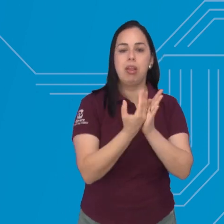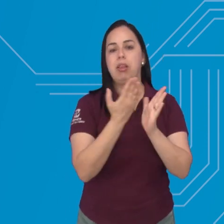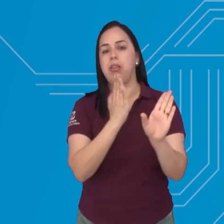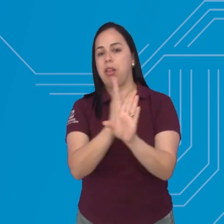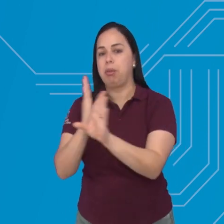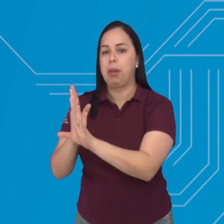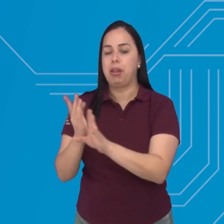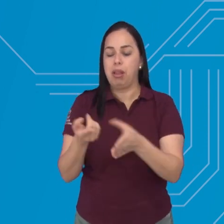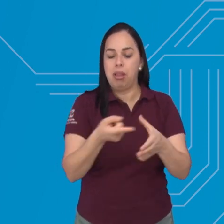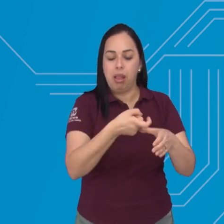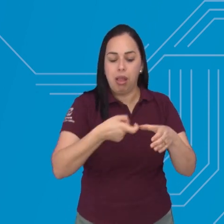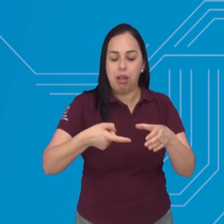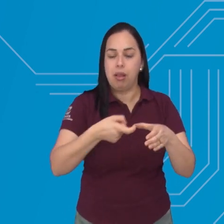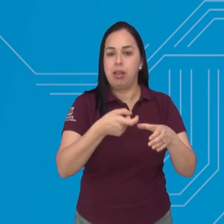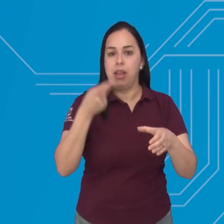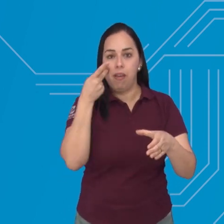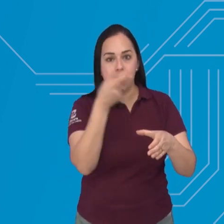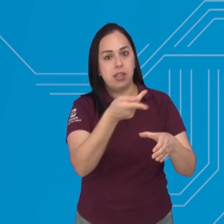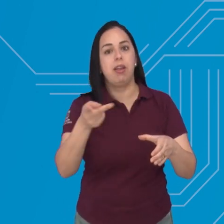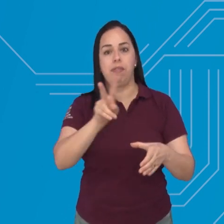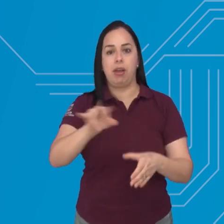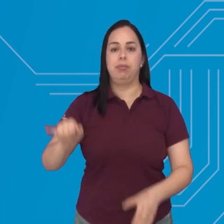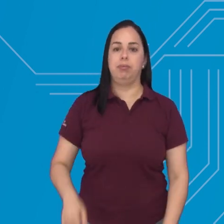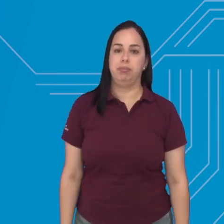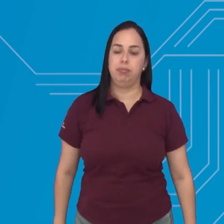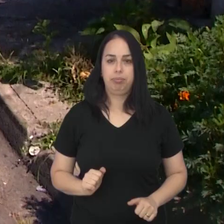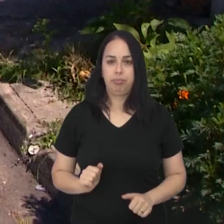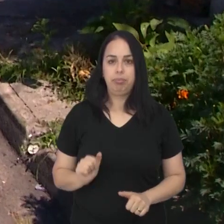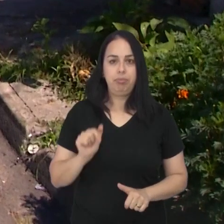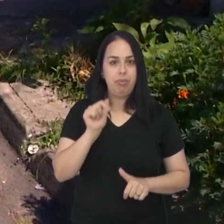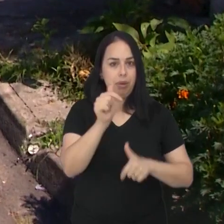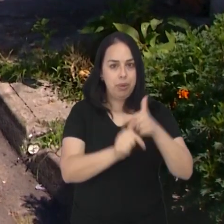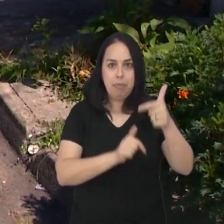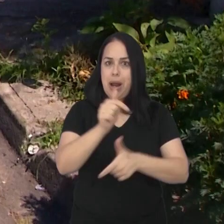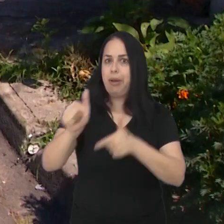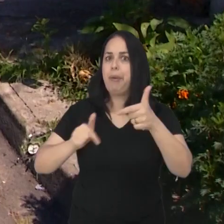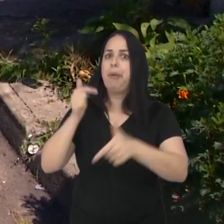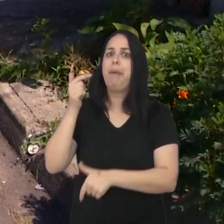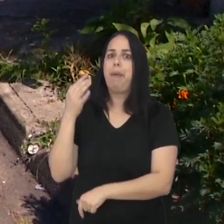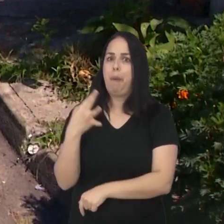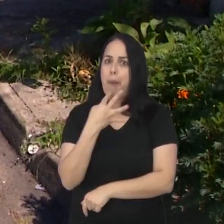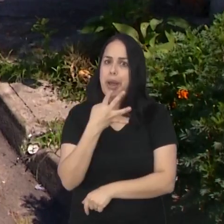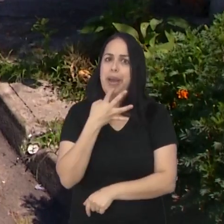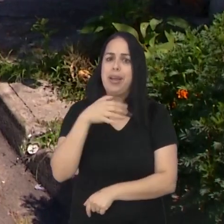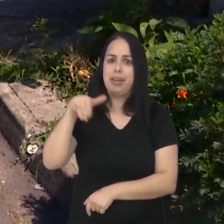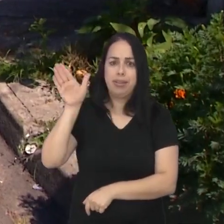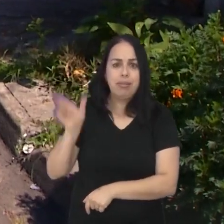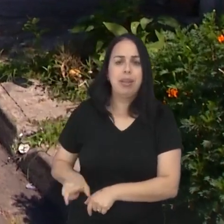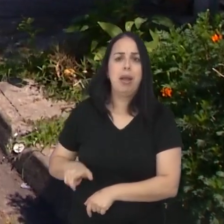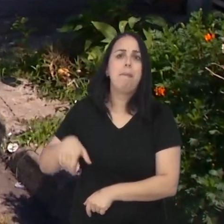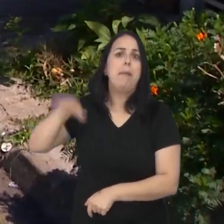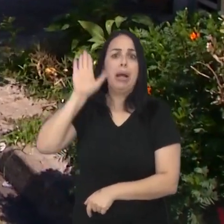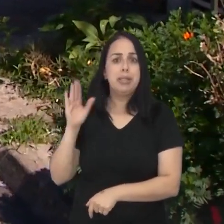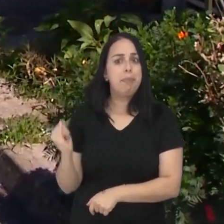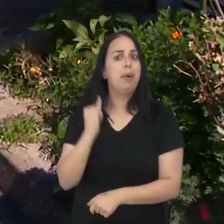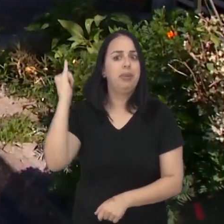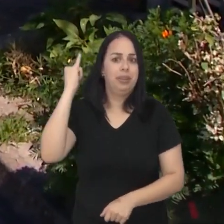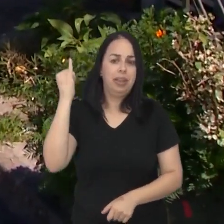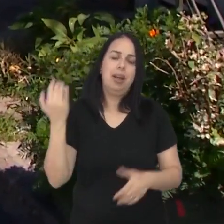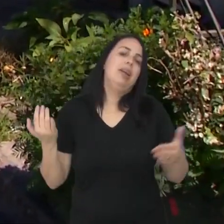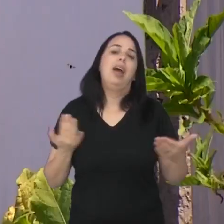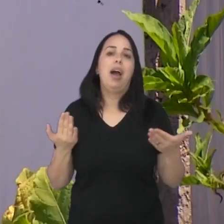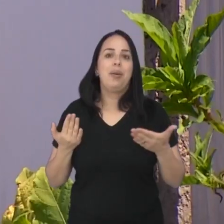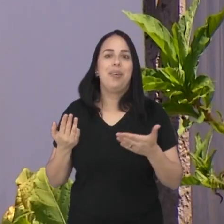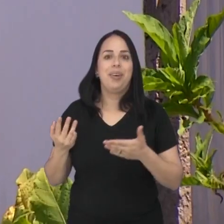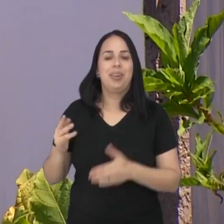do mosquito Aedes aegypti e milhares de casas serão vistoriadas. O trabalho que todo mundo já conhece fica a cada dia mais